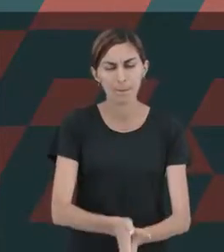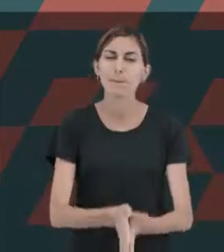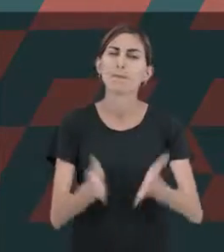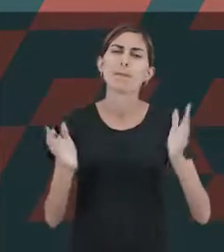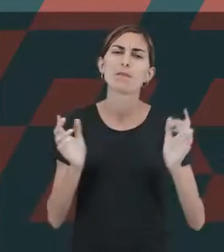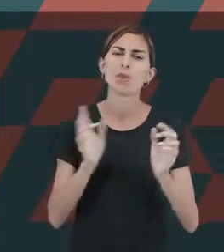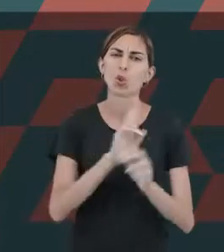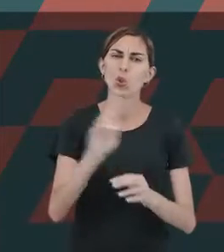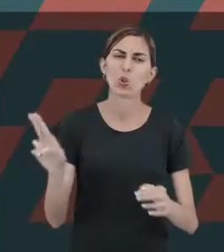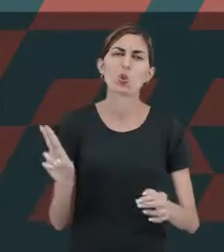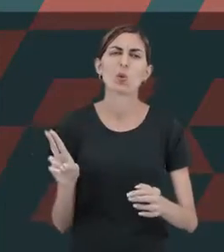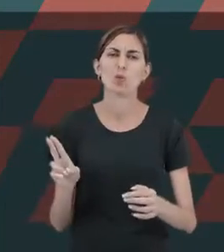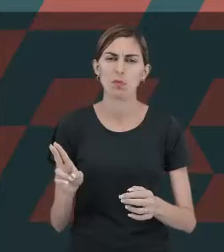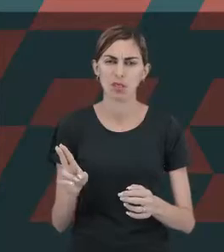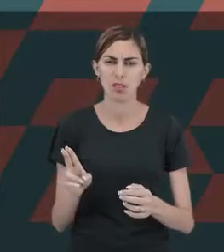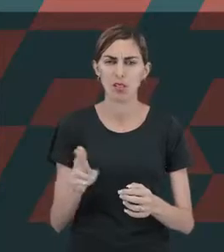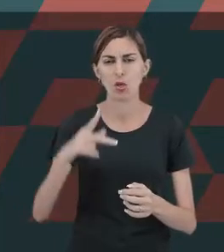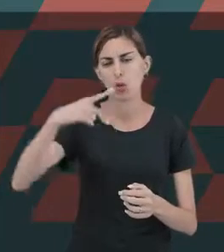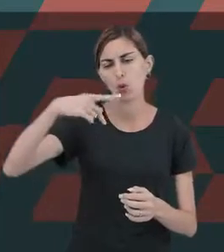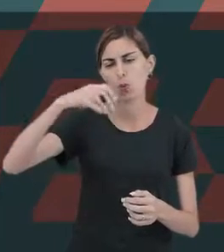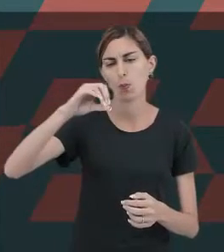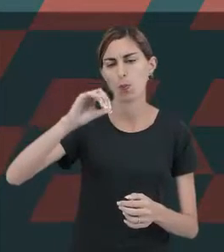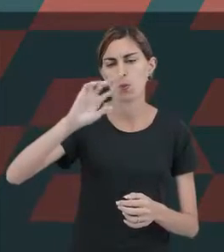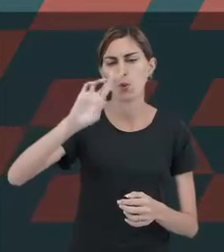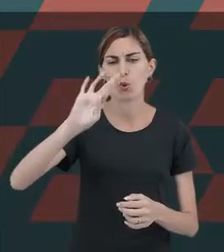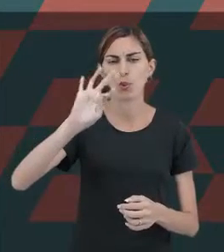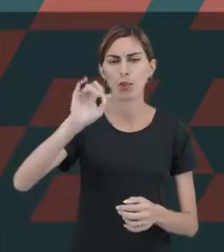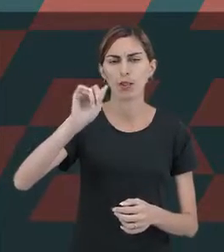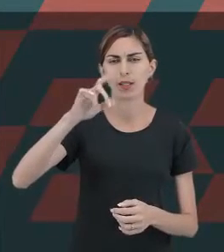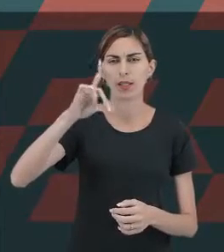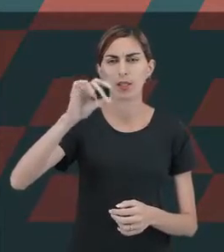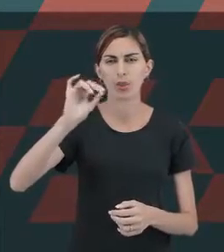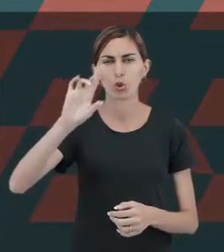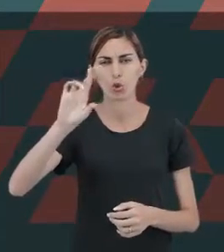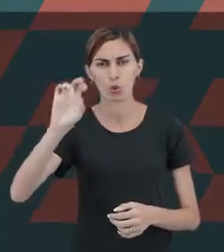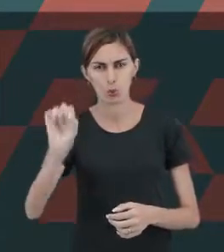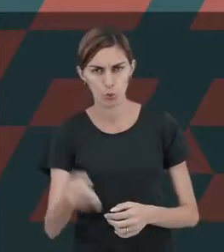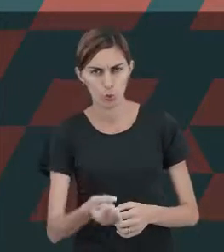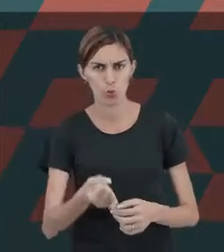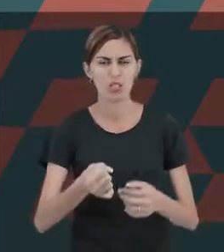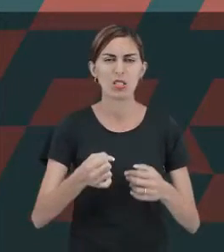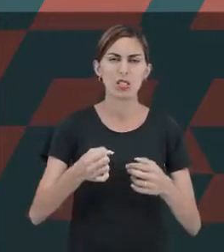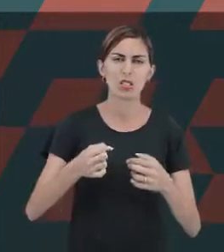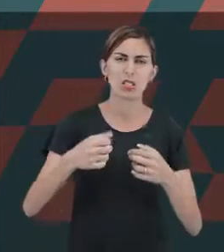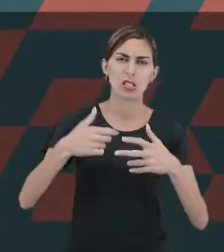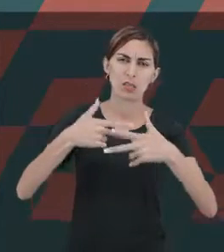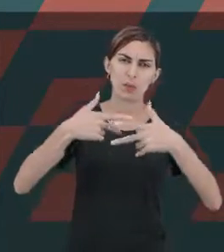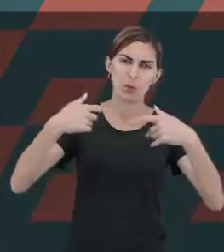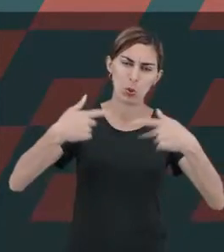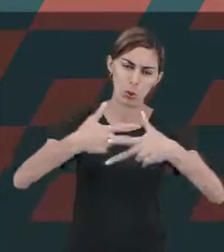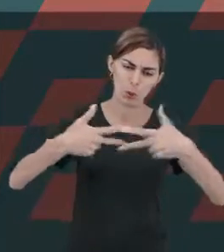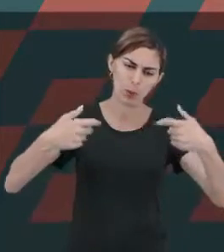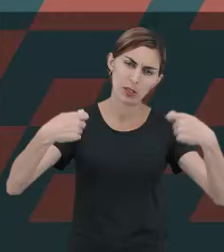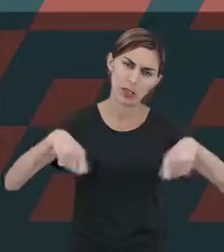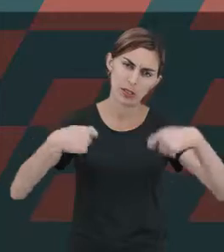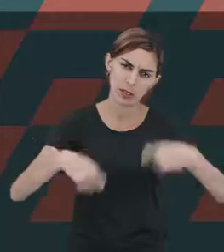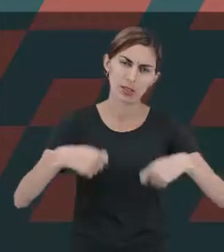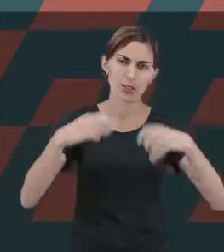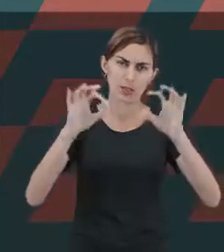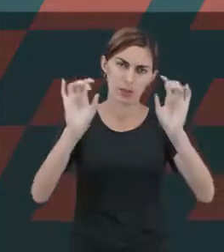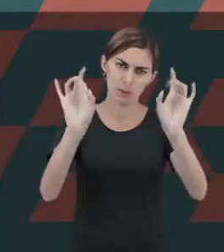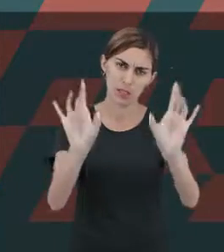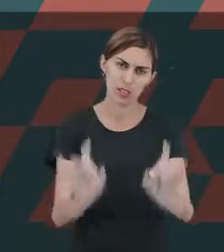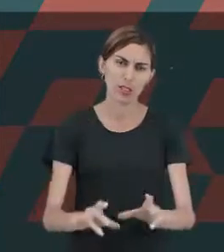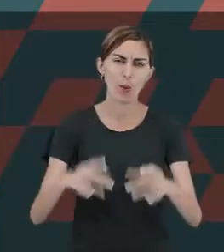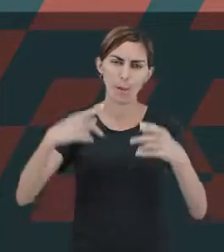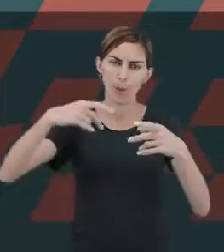traríamos, comumente falando, portadores com deficiências ou portadores de necessidades especiais. Na nova